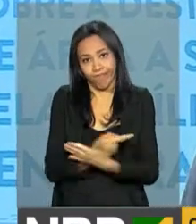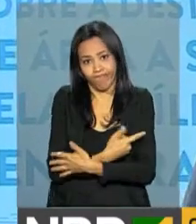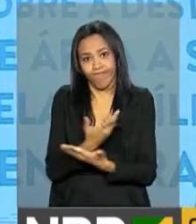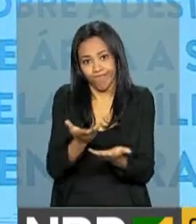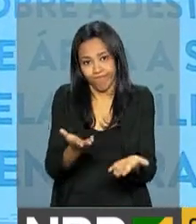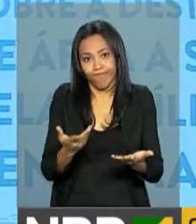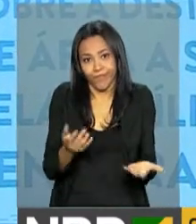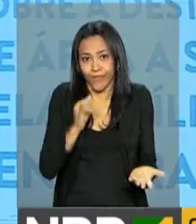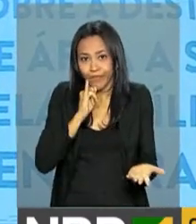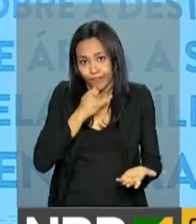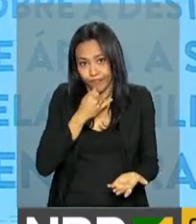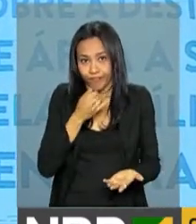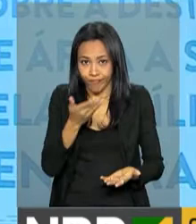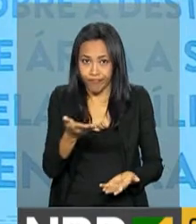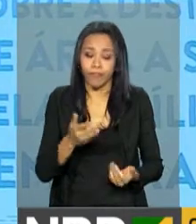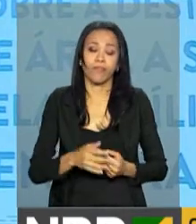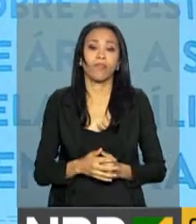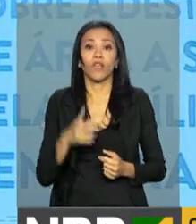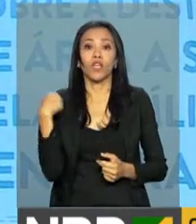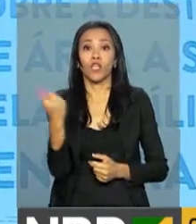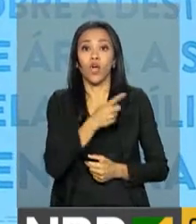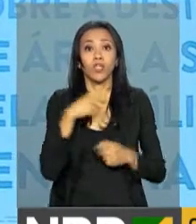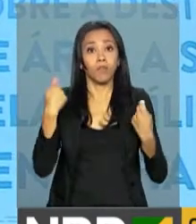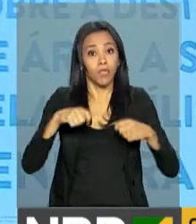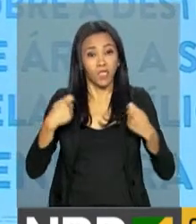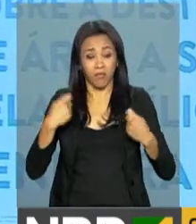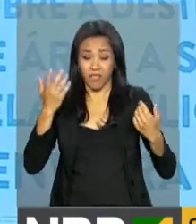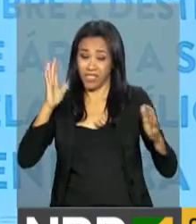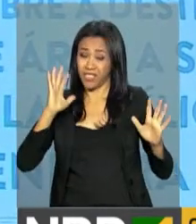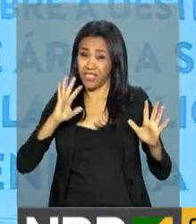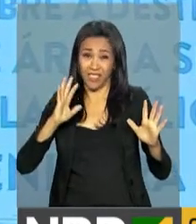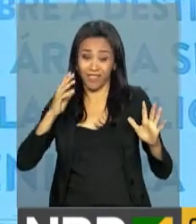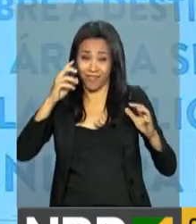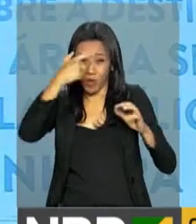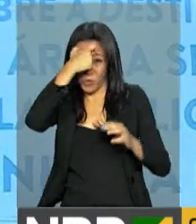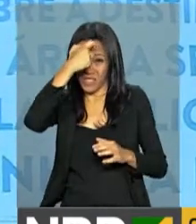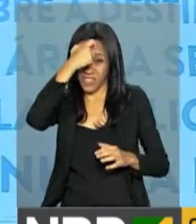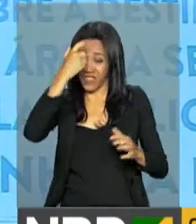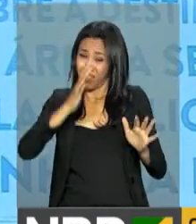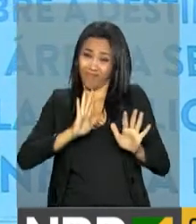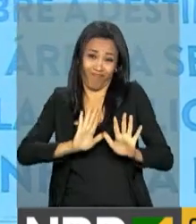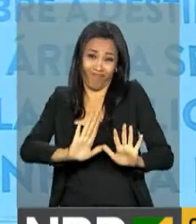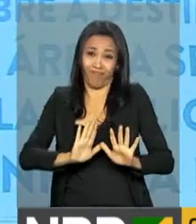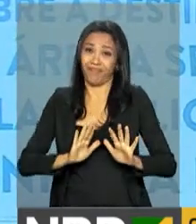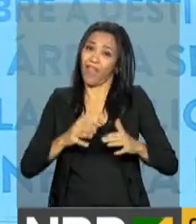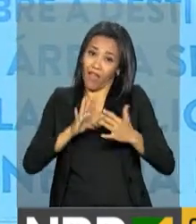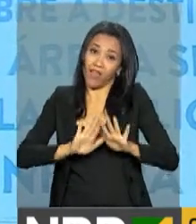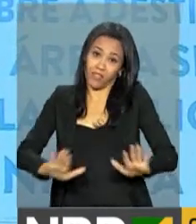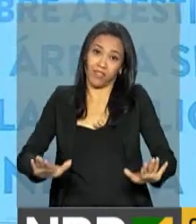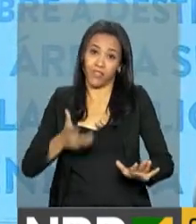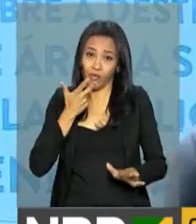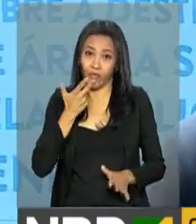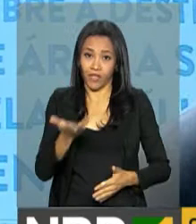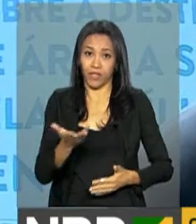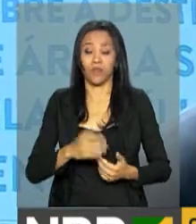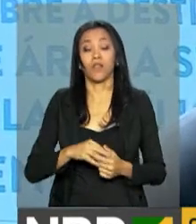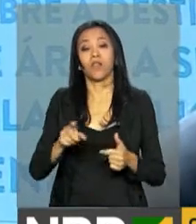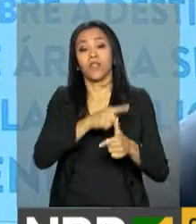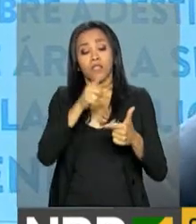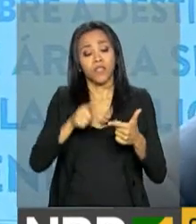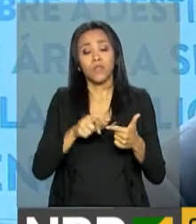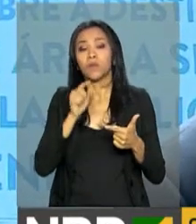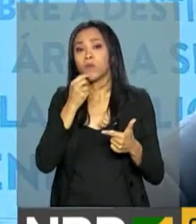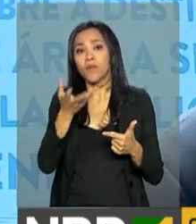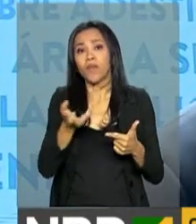este foi um lamentável acontecimento que nós temos que repudiar com a nossa consciência e com a nossa ação nesta minha primeira declaração a segunda declaração